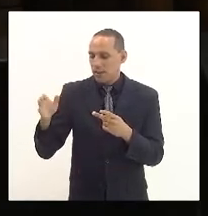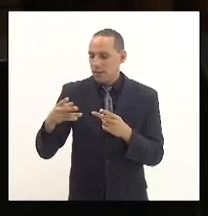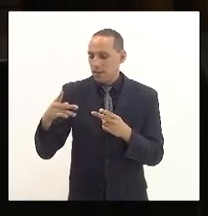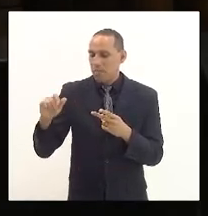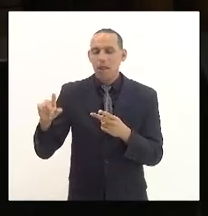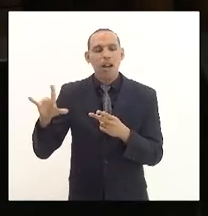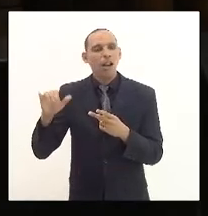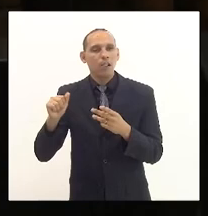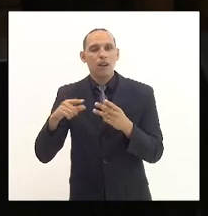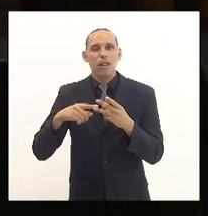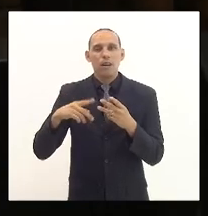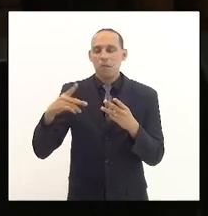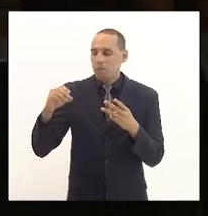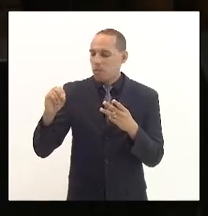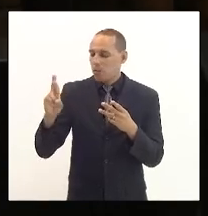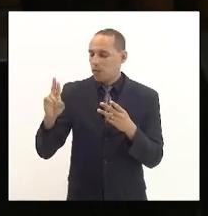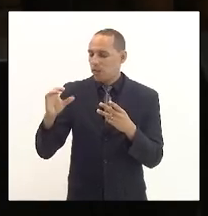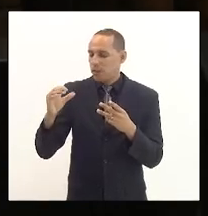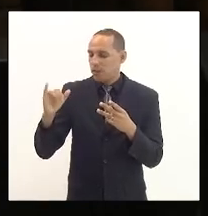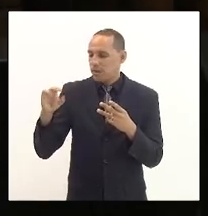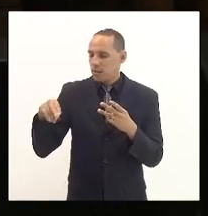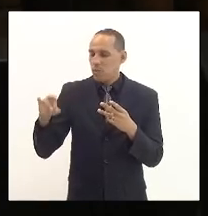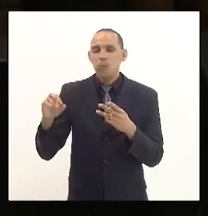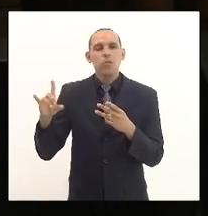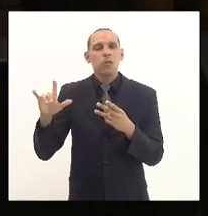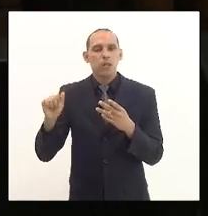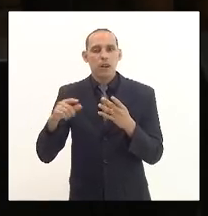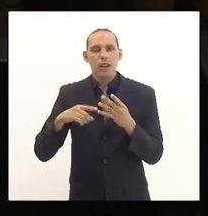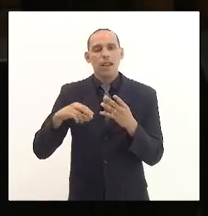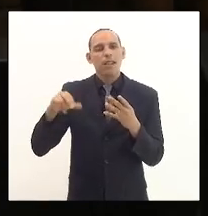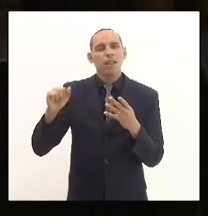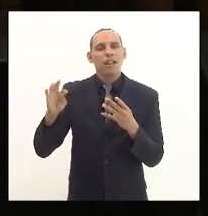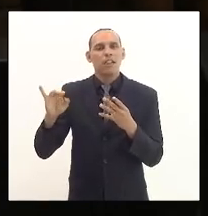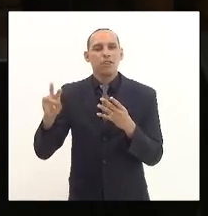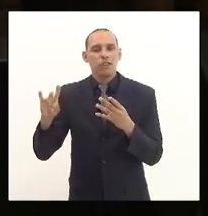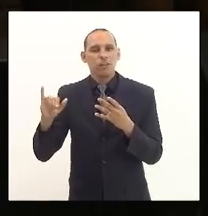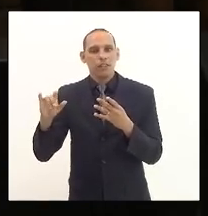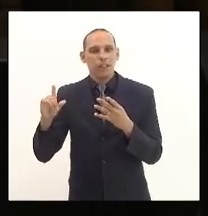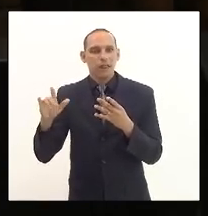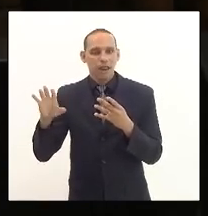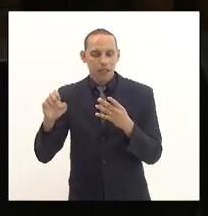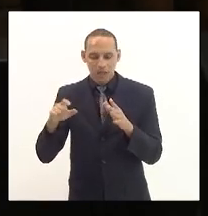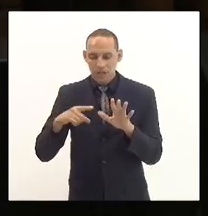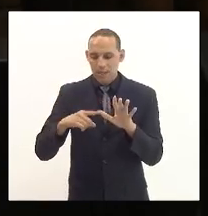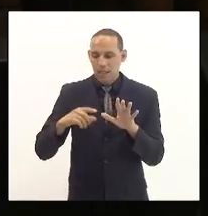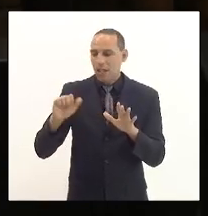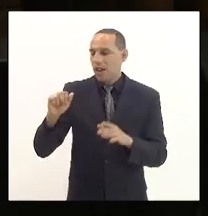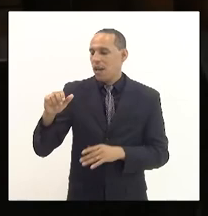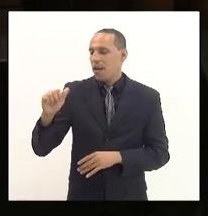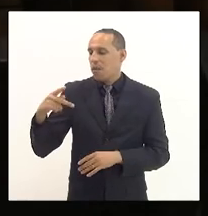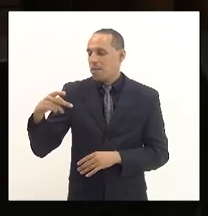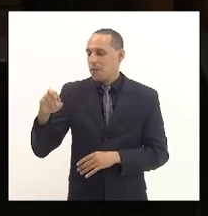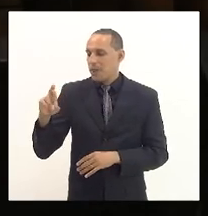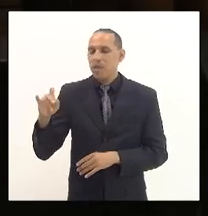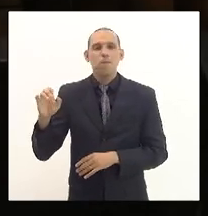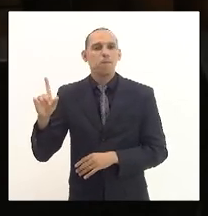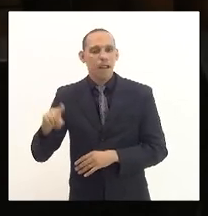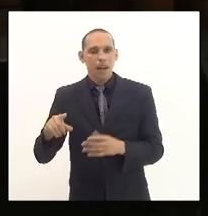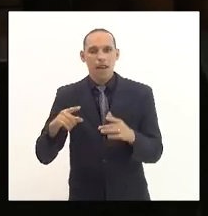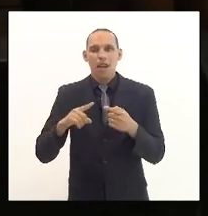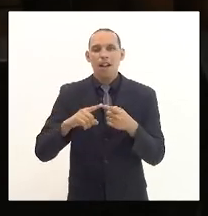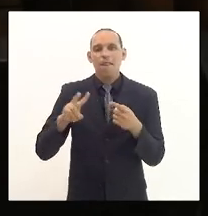Itaocara Porciúncula Cambuci no atividade e tal Aperibé varre-sai